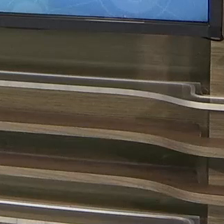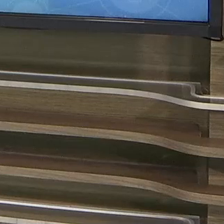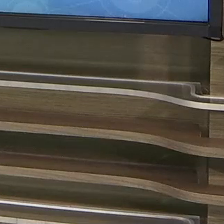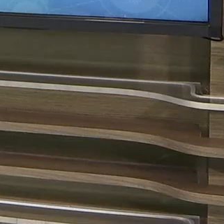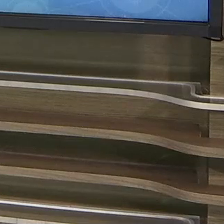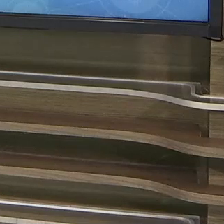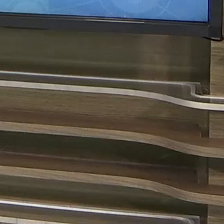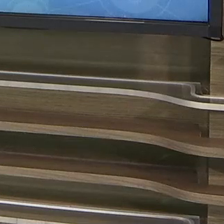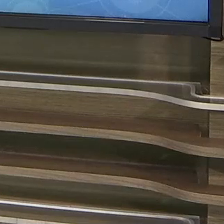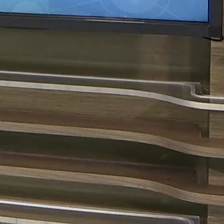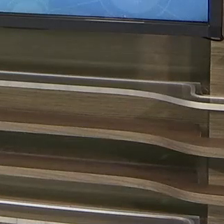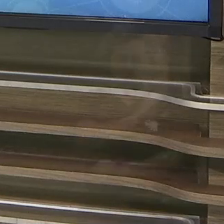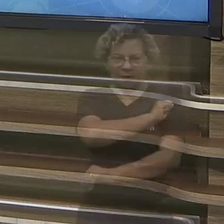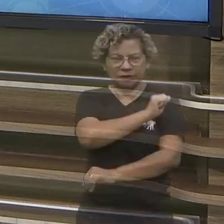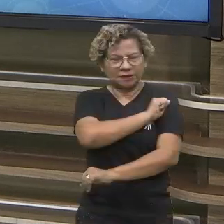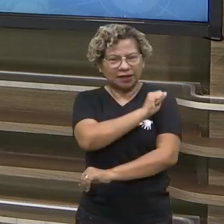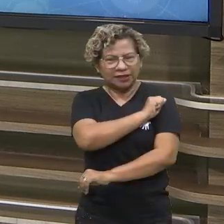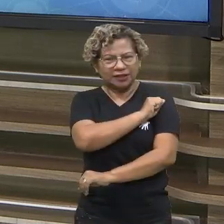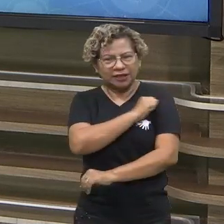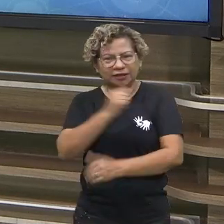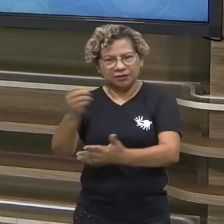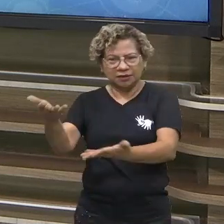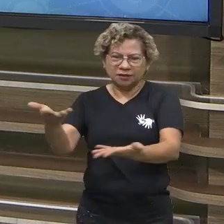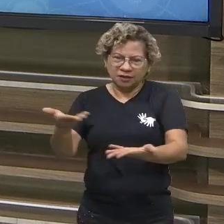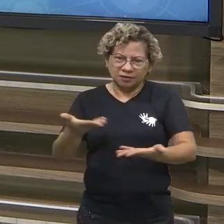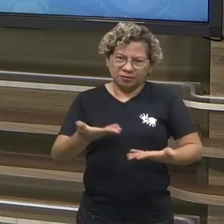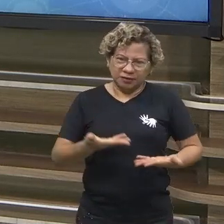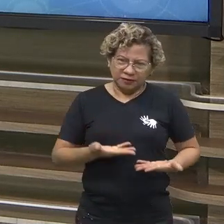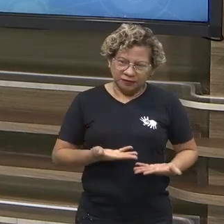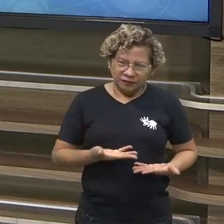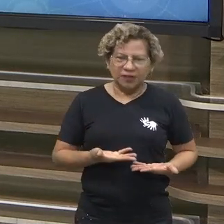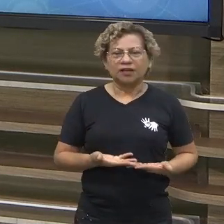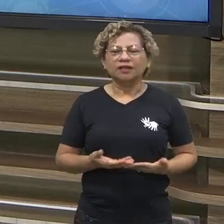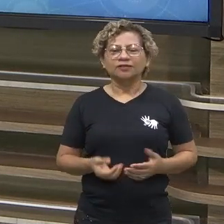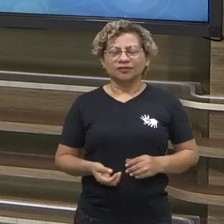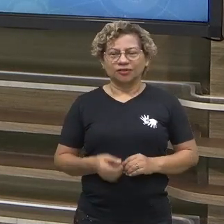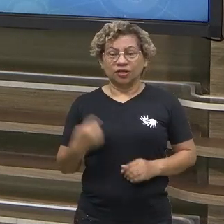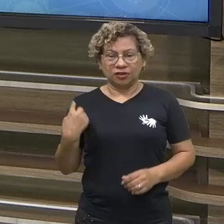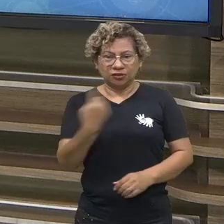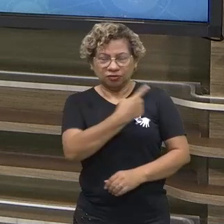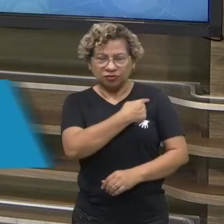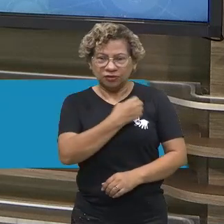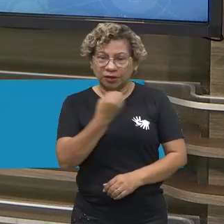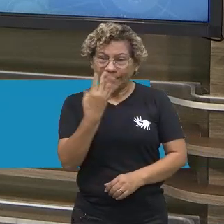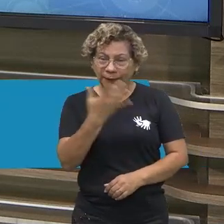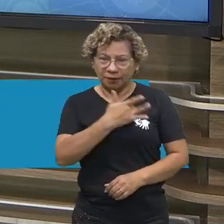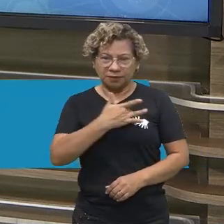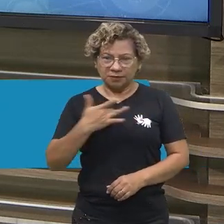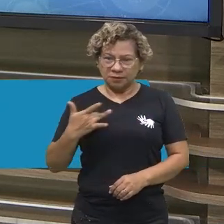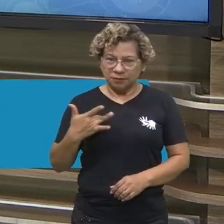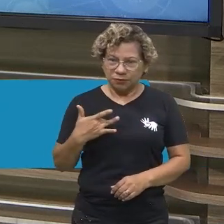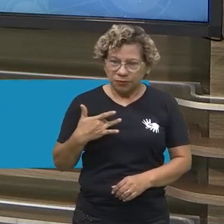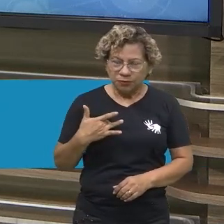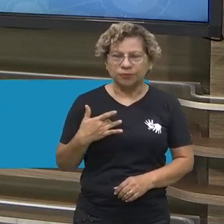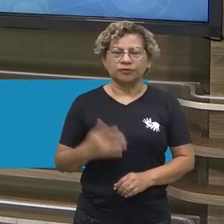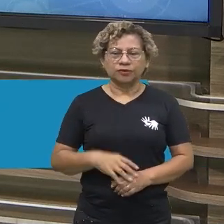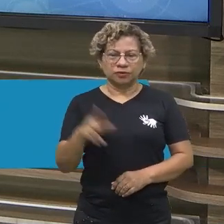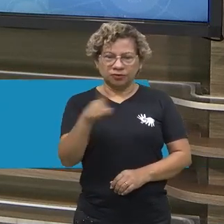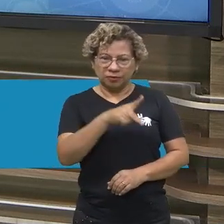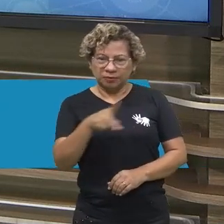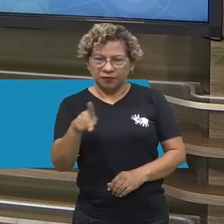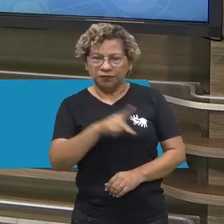Olá, meus artistas queridos, sejam bem-vindos, espero que vocês todos estejam bem, com saúde. Eu sou a